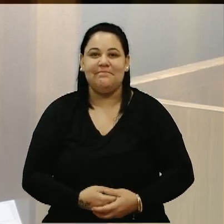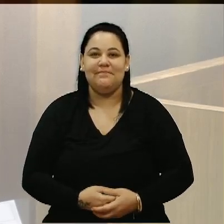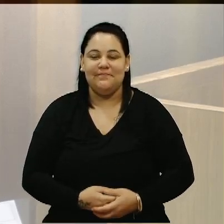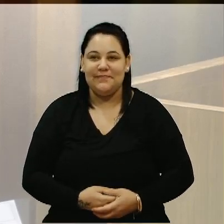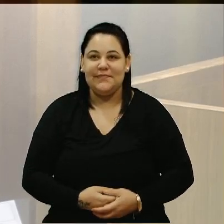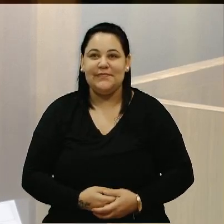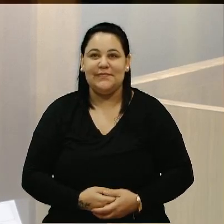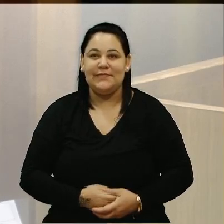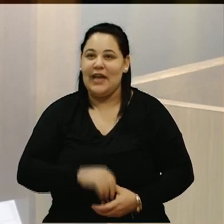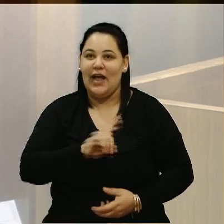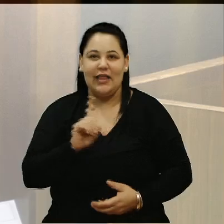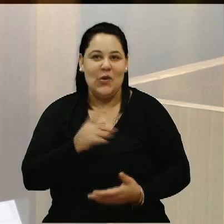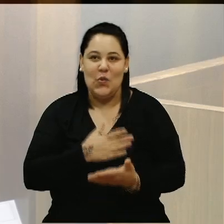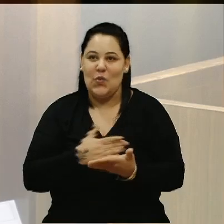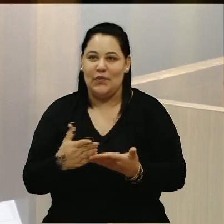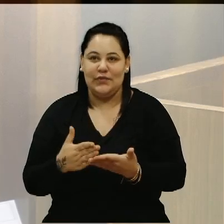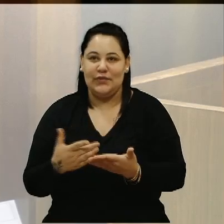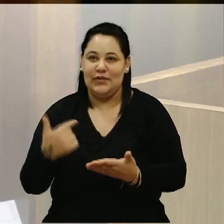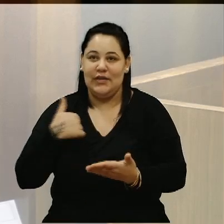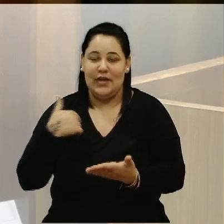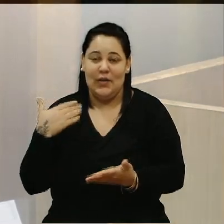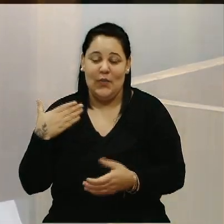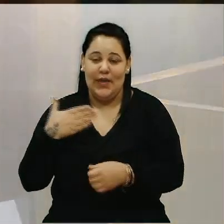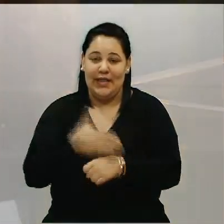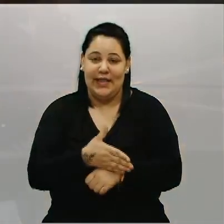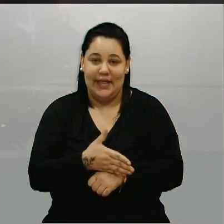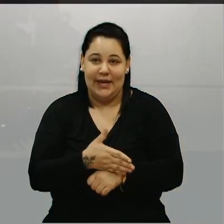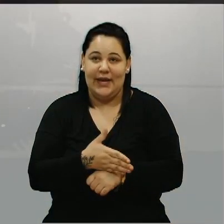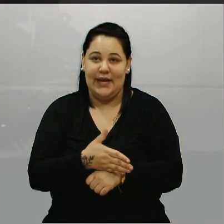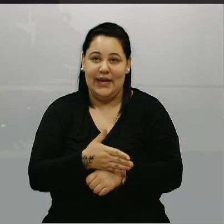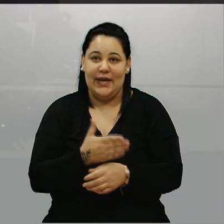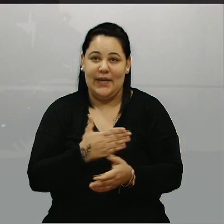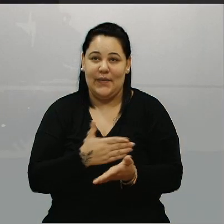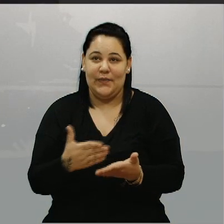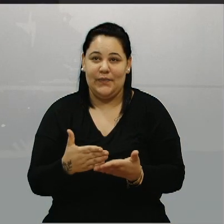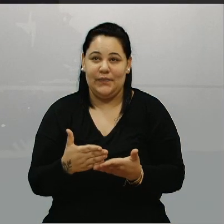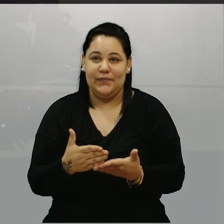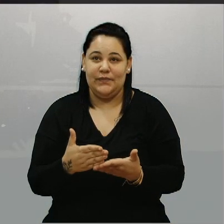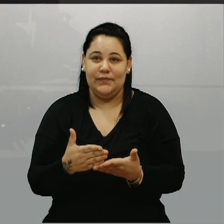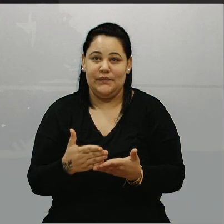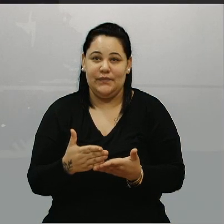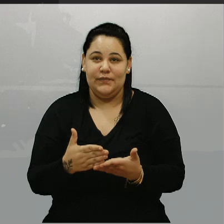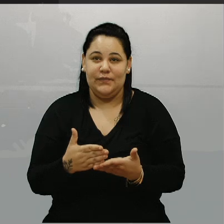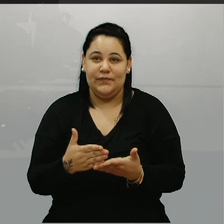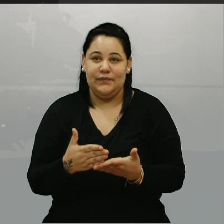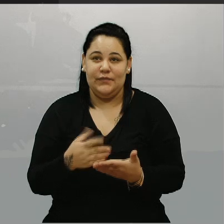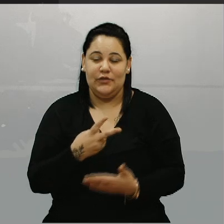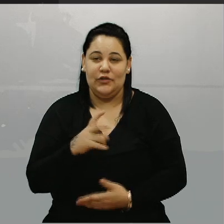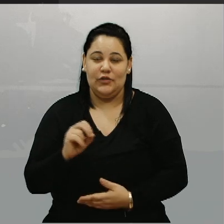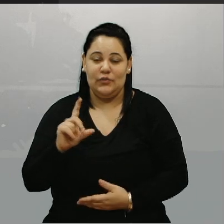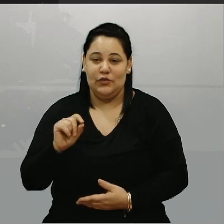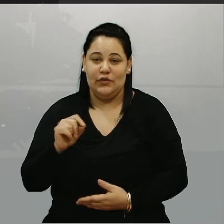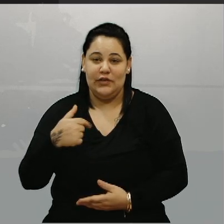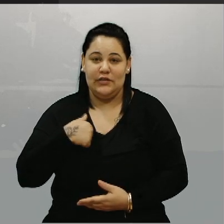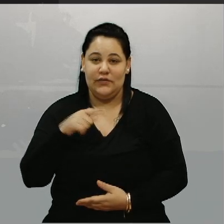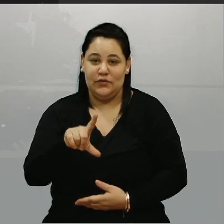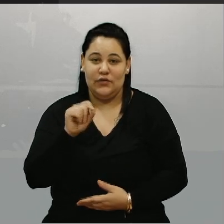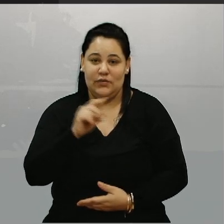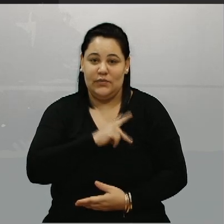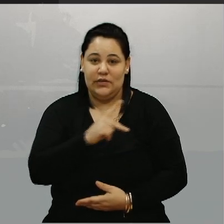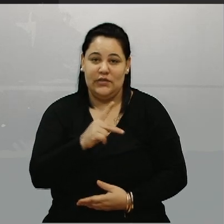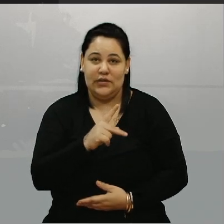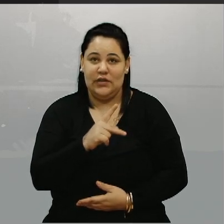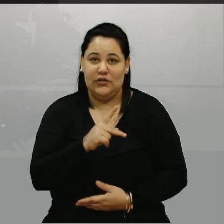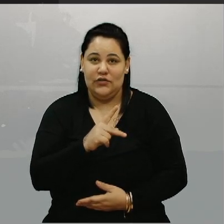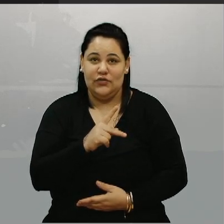não começou quando eu me elegi vereador, essa luta começou em 2010, quando que eu fui eleito presidente de bairro, presidente da